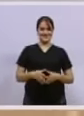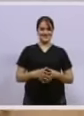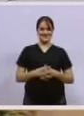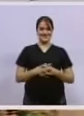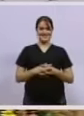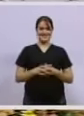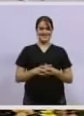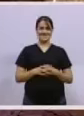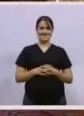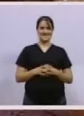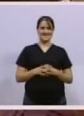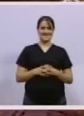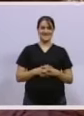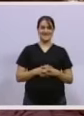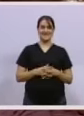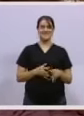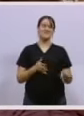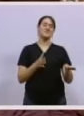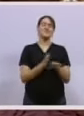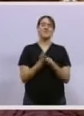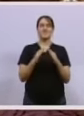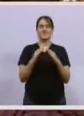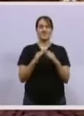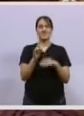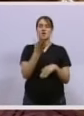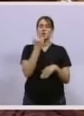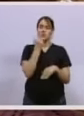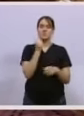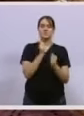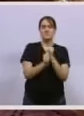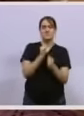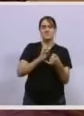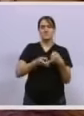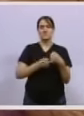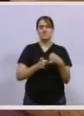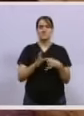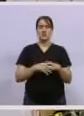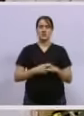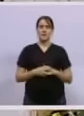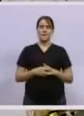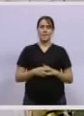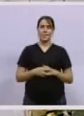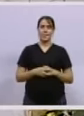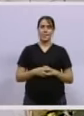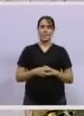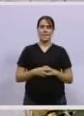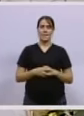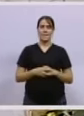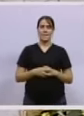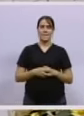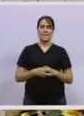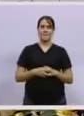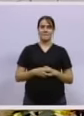gente imaginava. Sentia o cheiro da casa do lado, sentia o cheiro da casa do outro. Ia imaginando. Agora, se eu